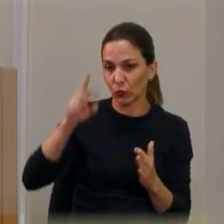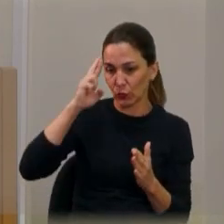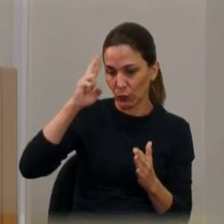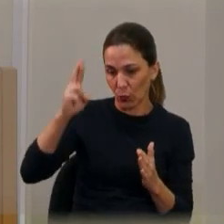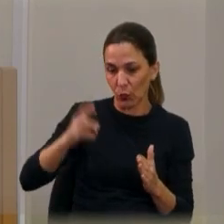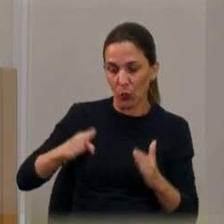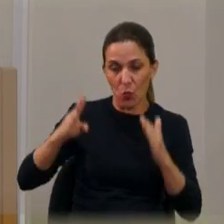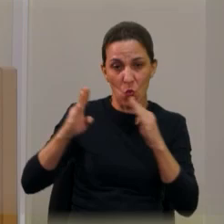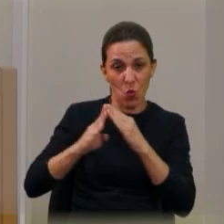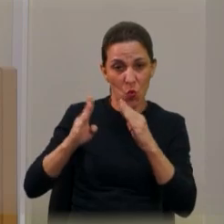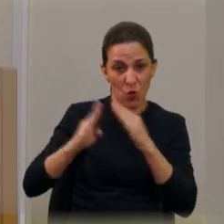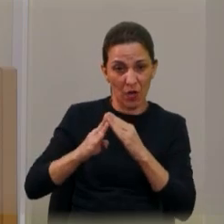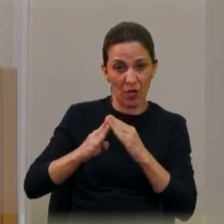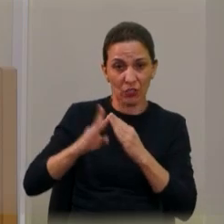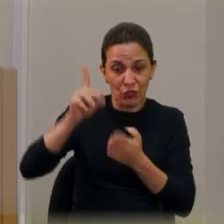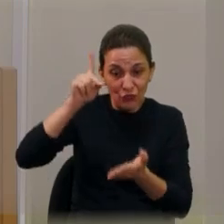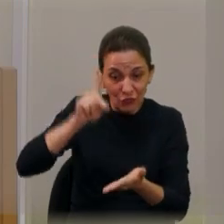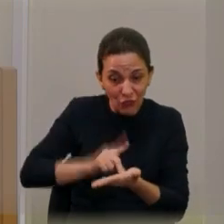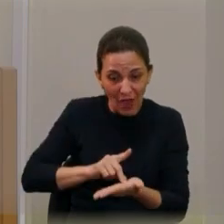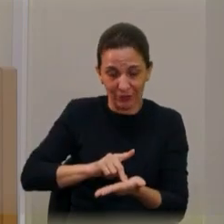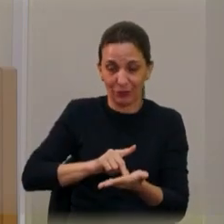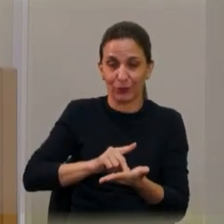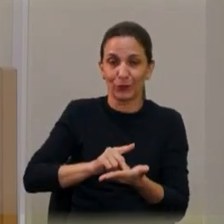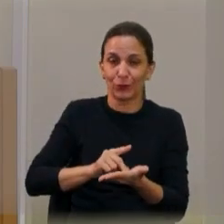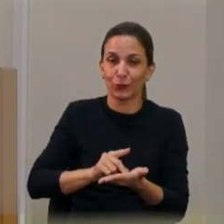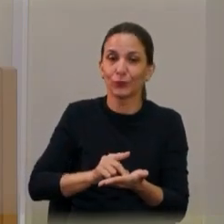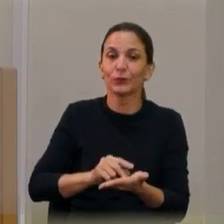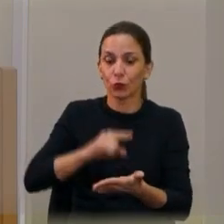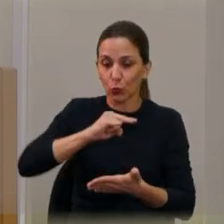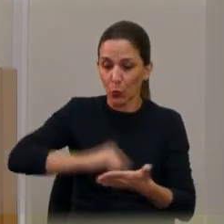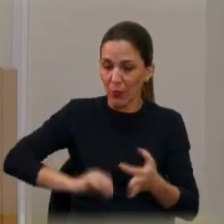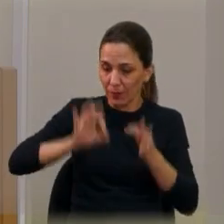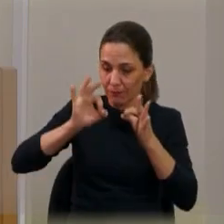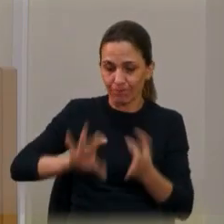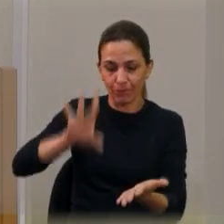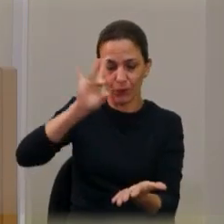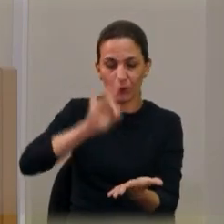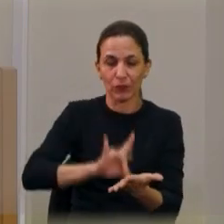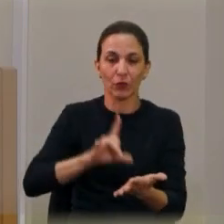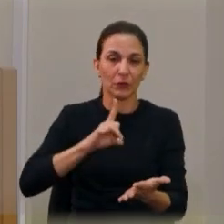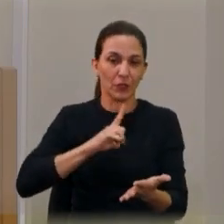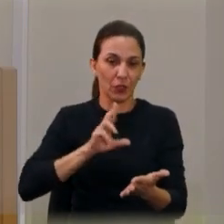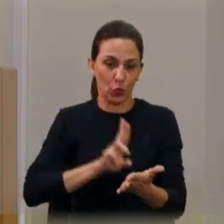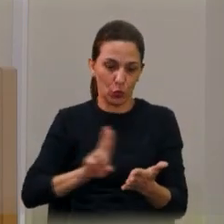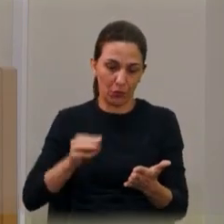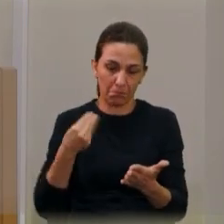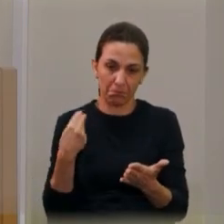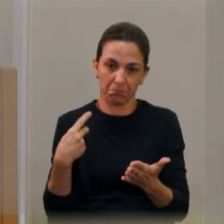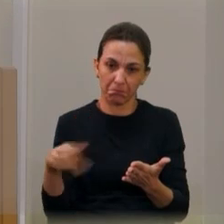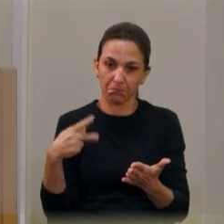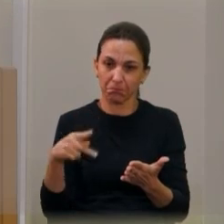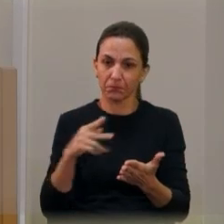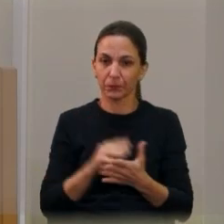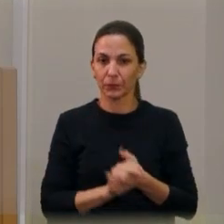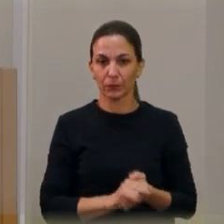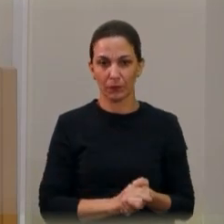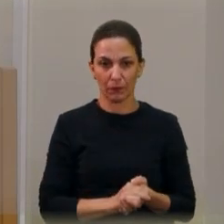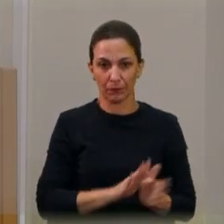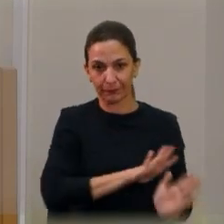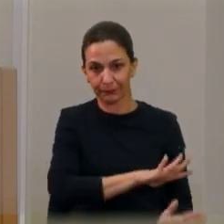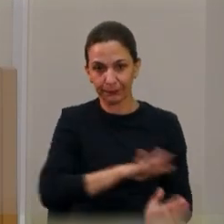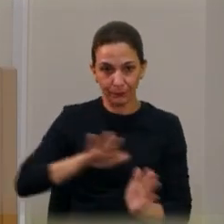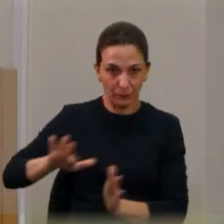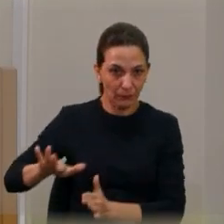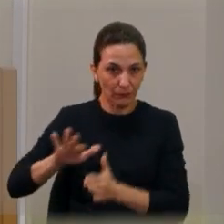serão de fato proprietários quero dizer que ontem nós tivemos uma reunião com a secretária